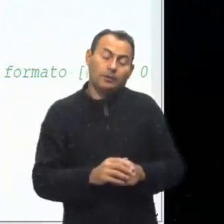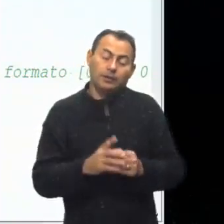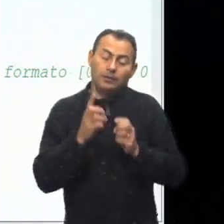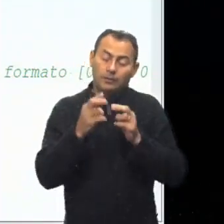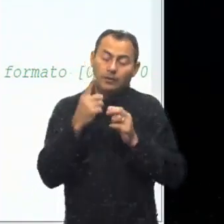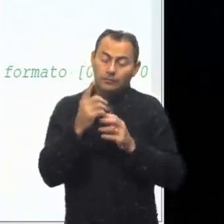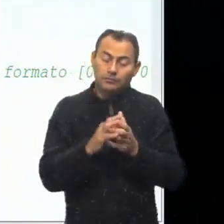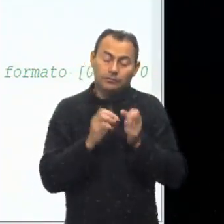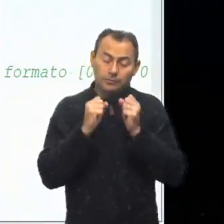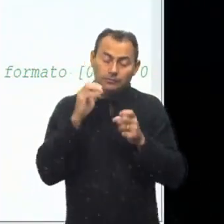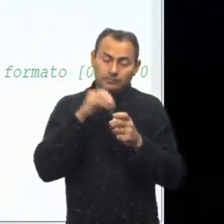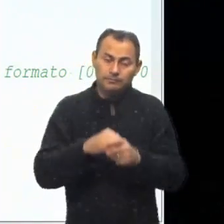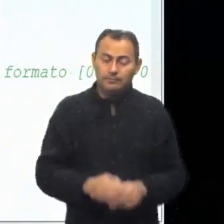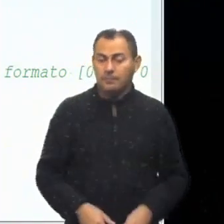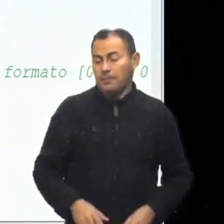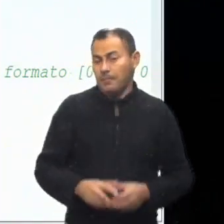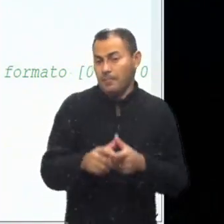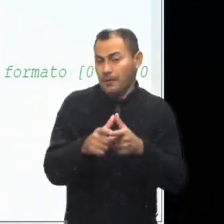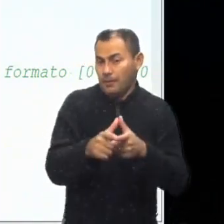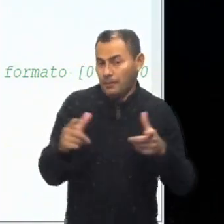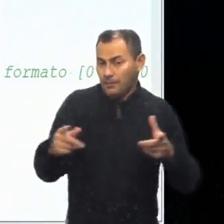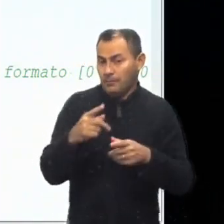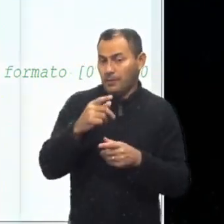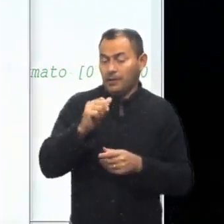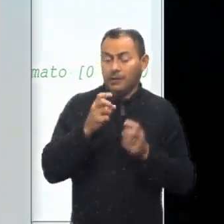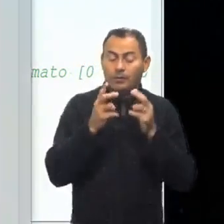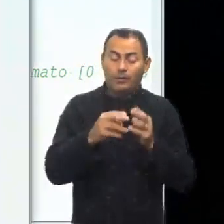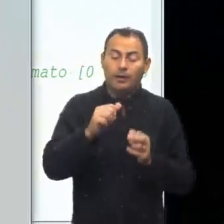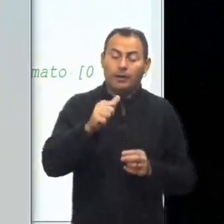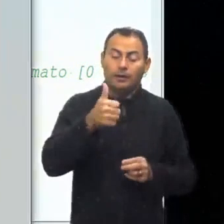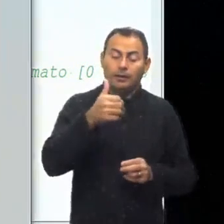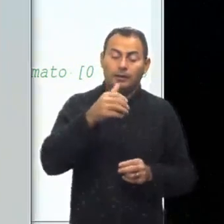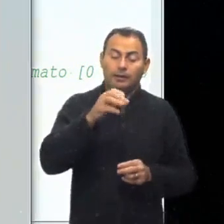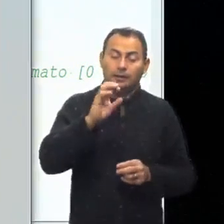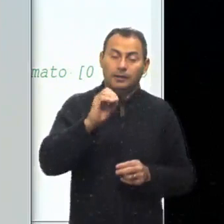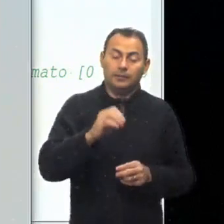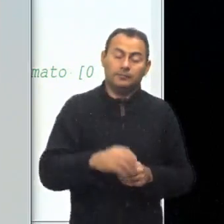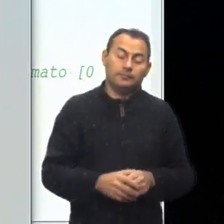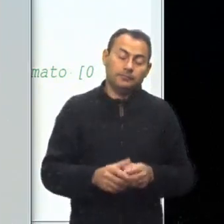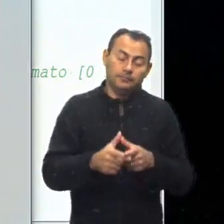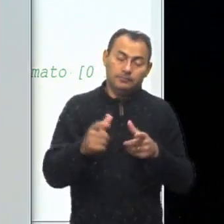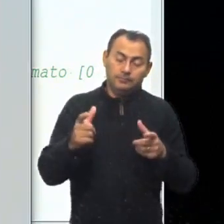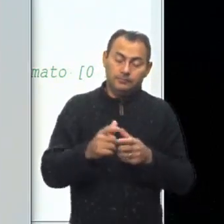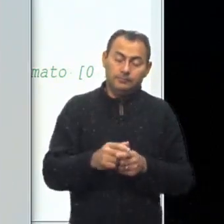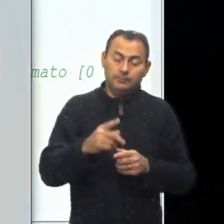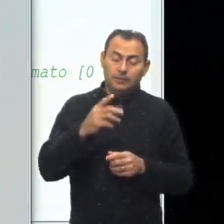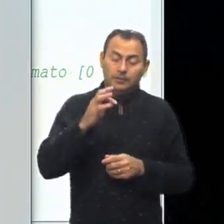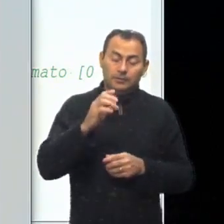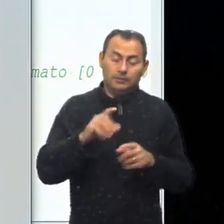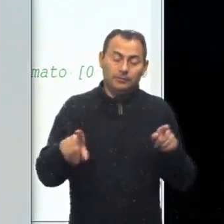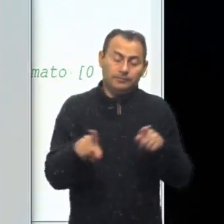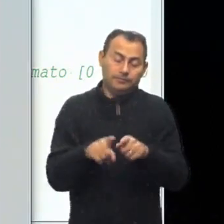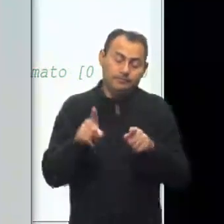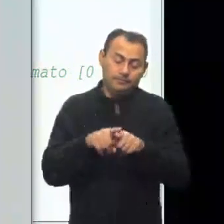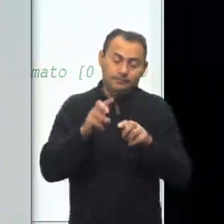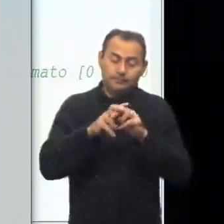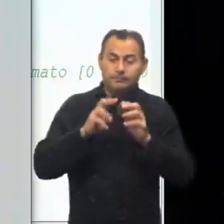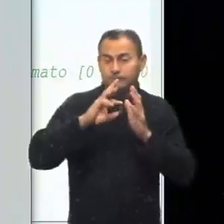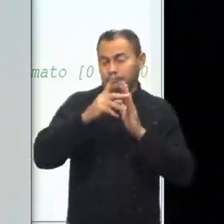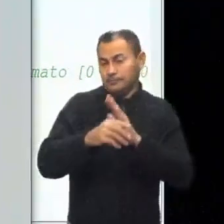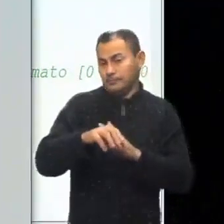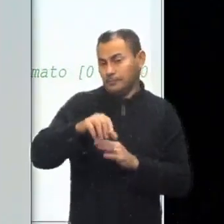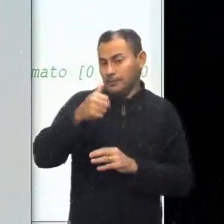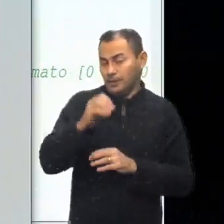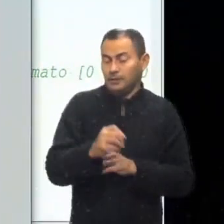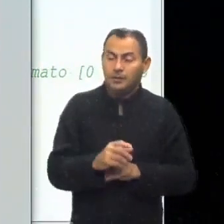minha portadora tem amplitude igual a 10. Aí a amplitude da portadora fica aqui, ó, variando de 10, ou